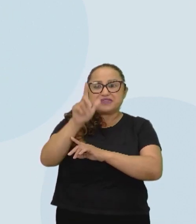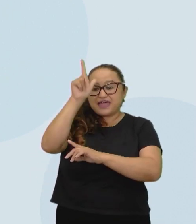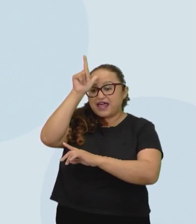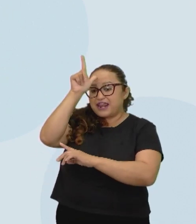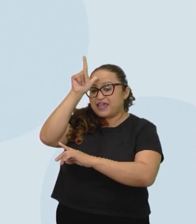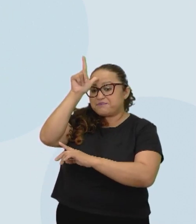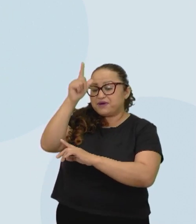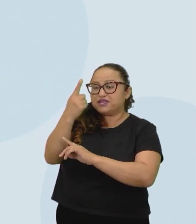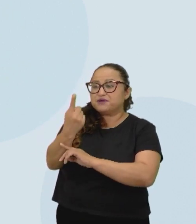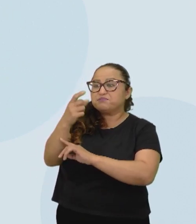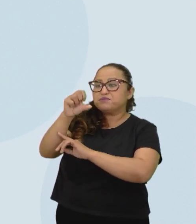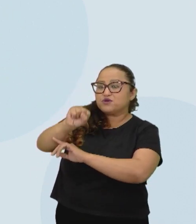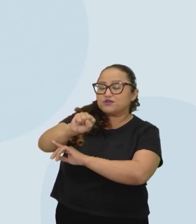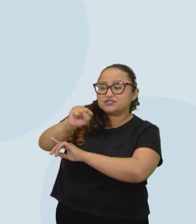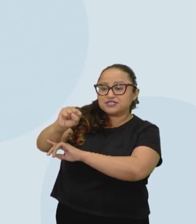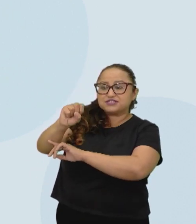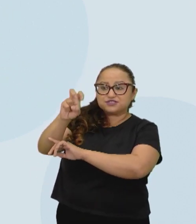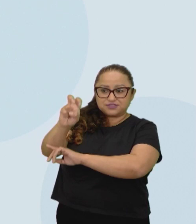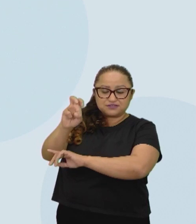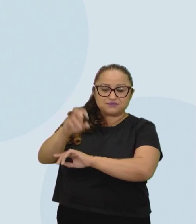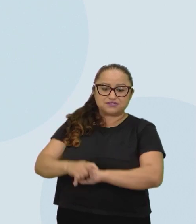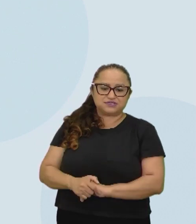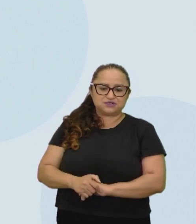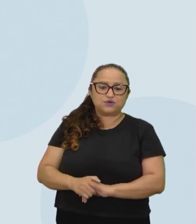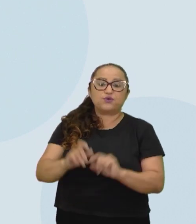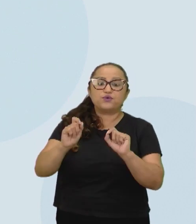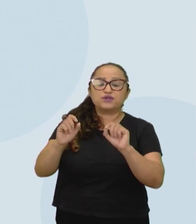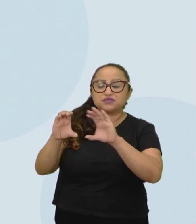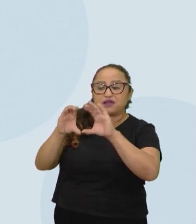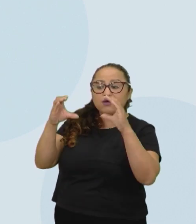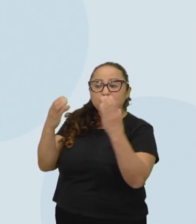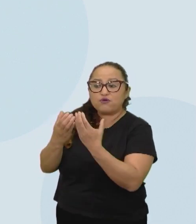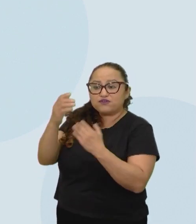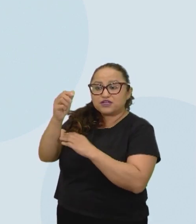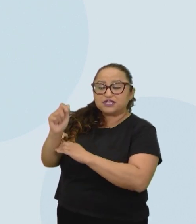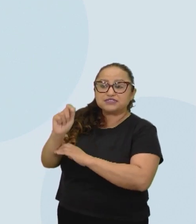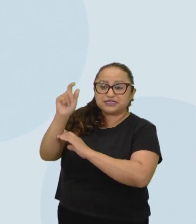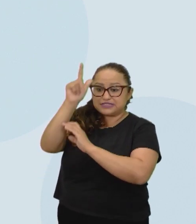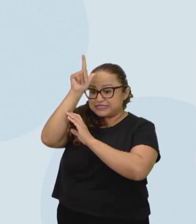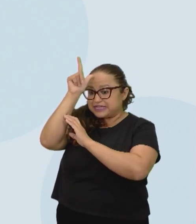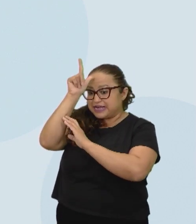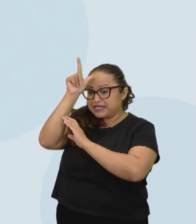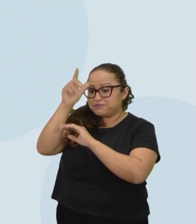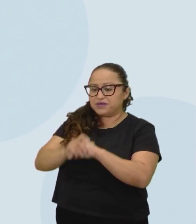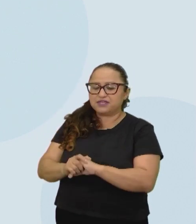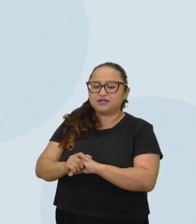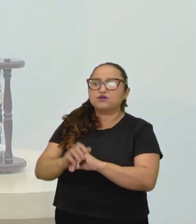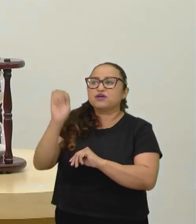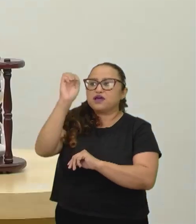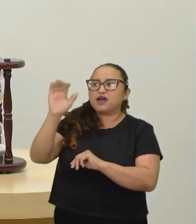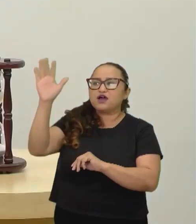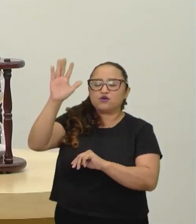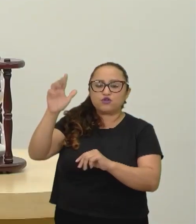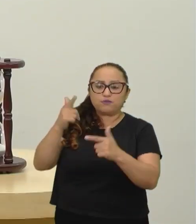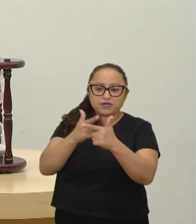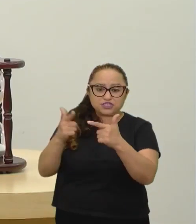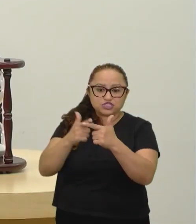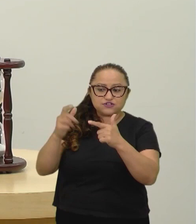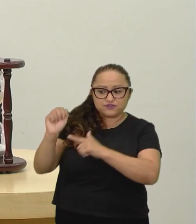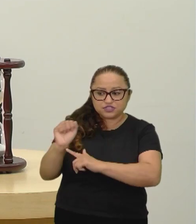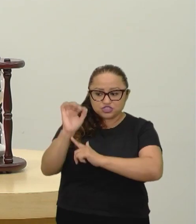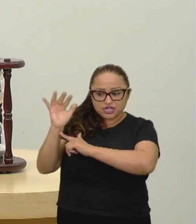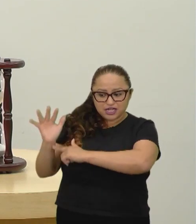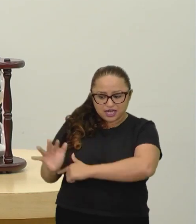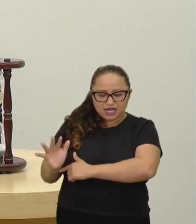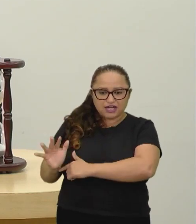da Conferência de Berlim? Na Conferência de Berlim, a Europa ela vai dividir a África, né? Ela divide ali a